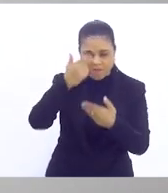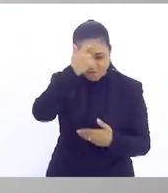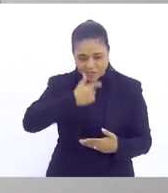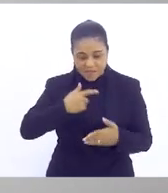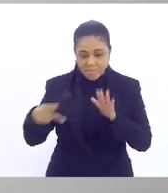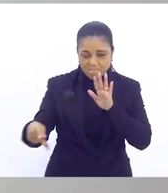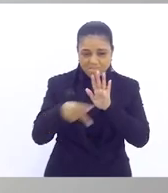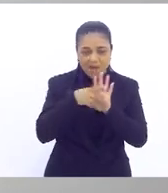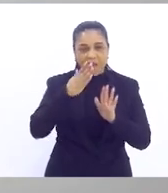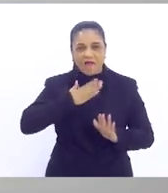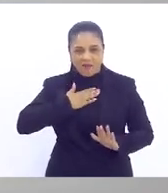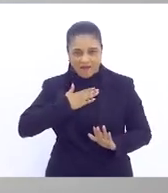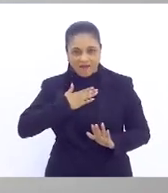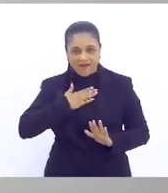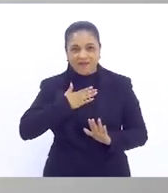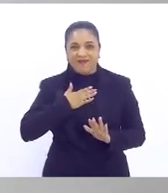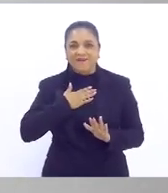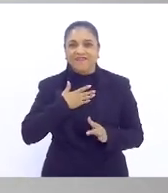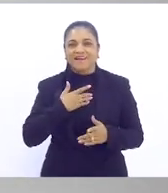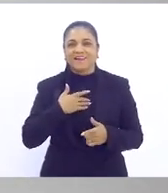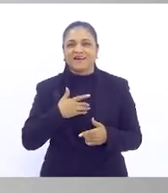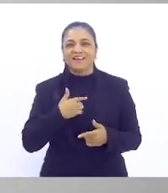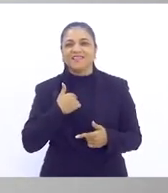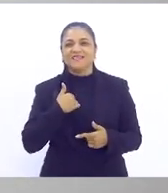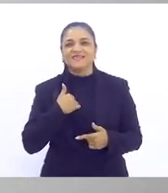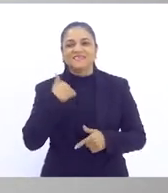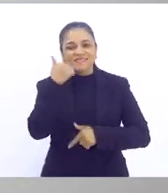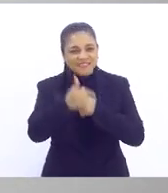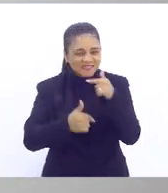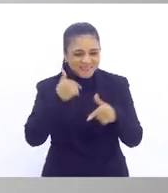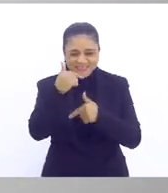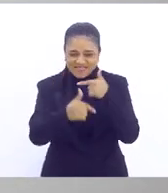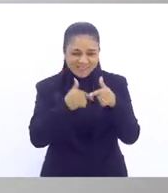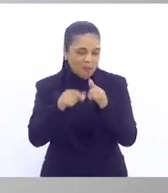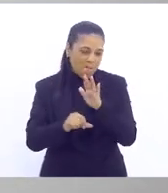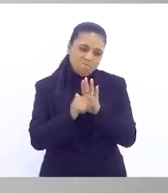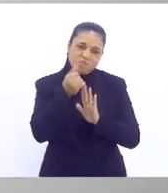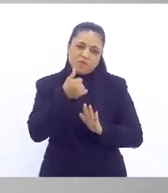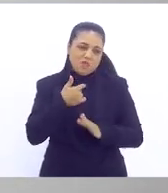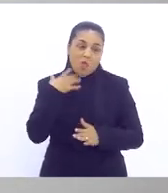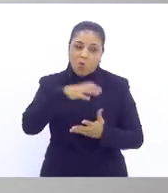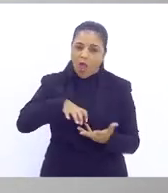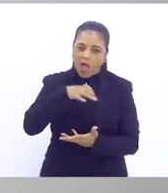recalcitrante não é a primeira vez